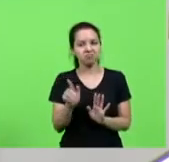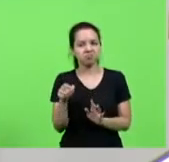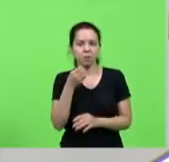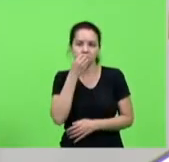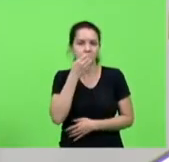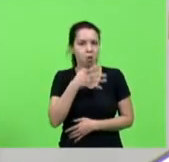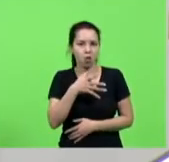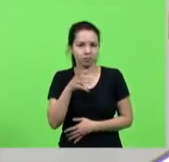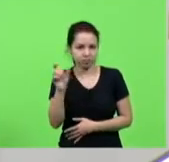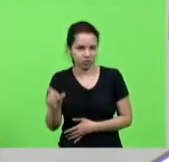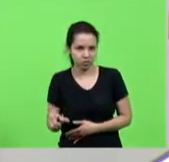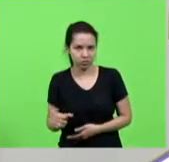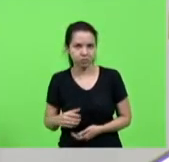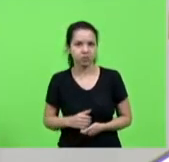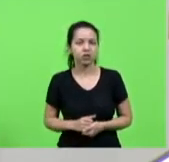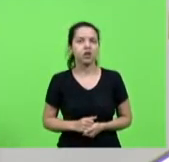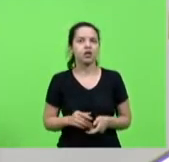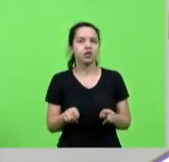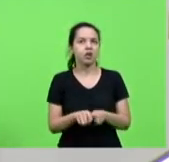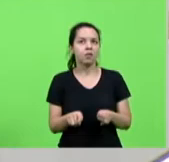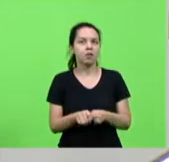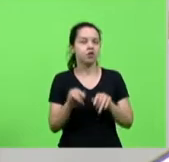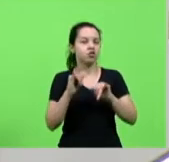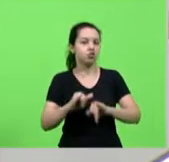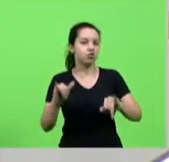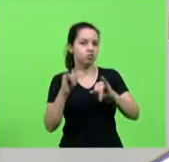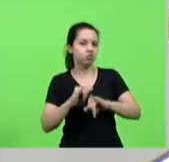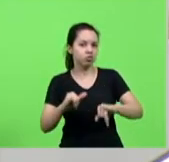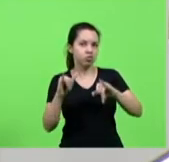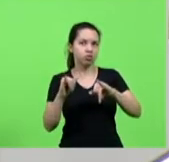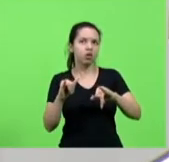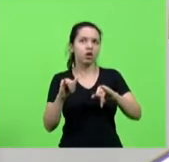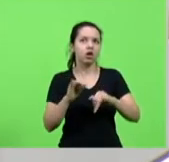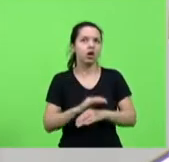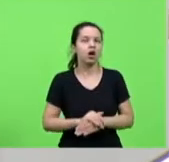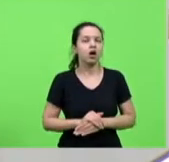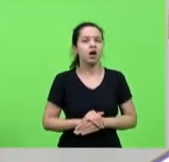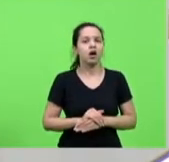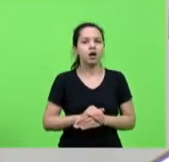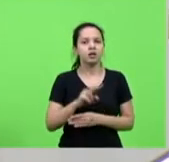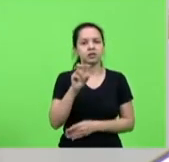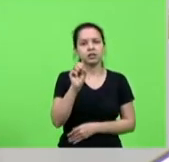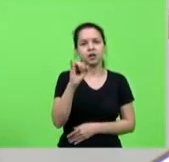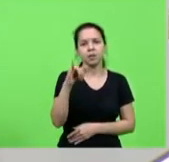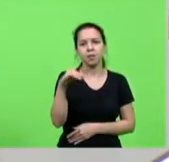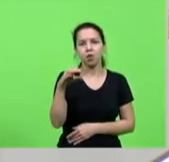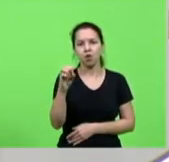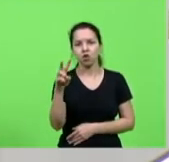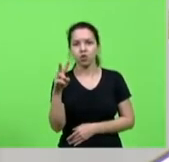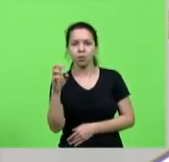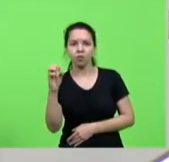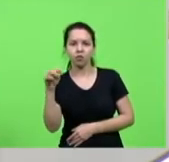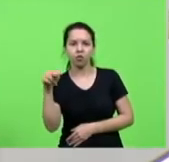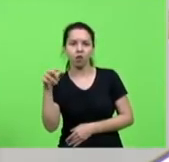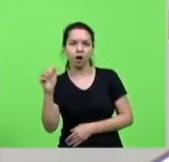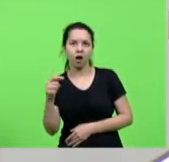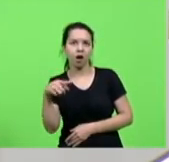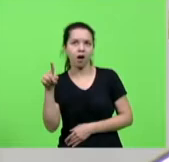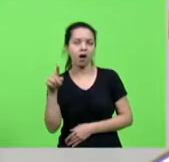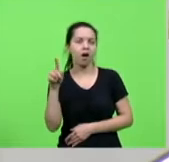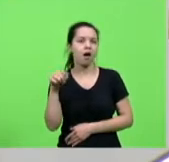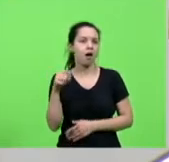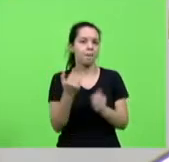ele divulga também os conteúdos de Simone de Beauvoir. Muitas menções elogiosas a Simone de Beauvoir, que é a maior